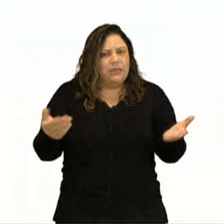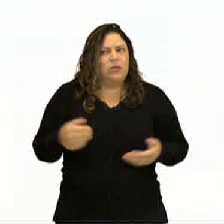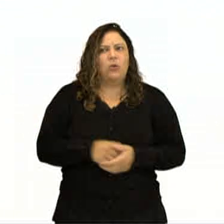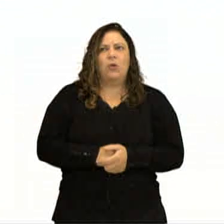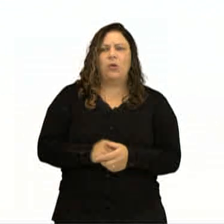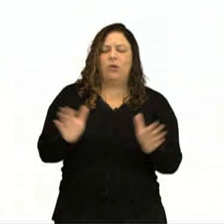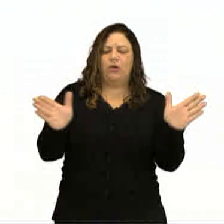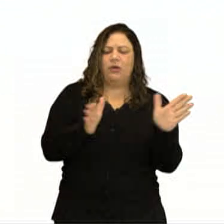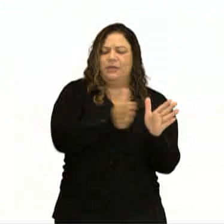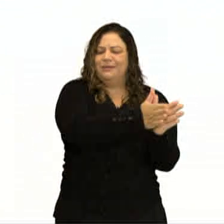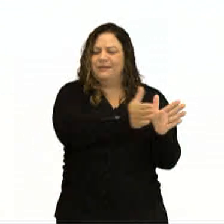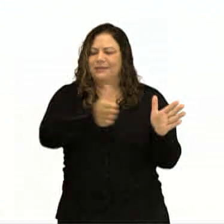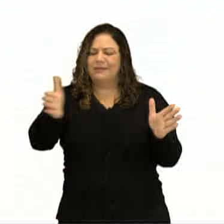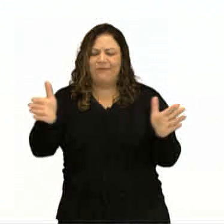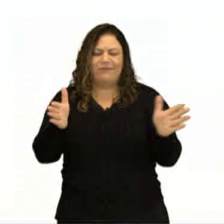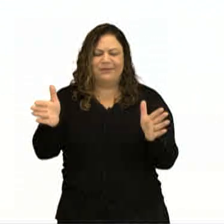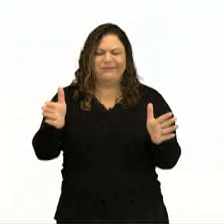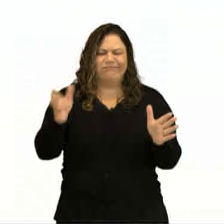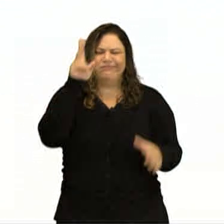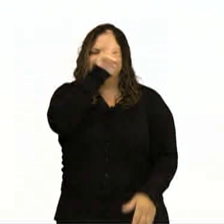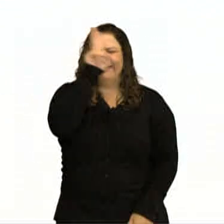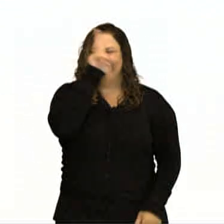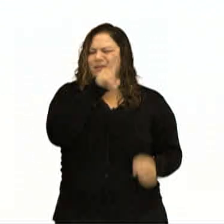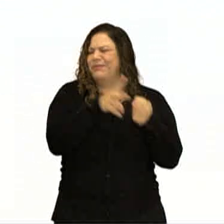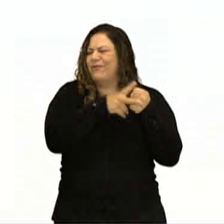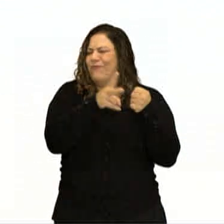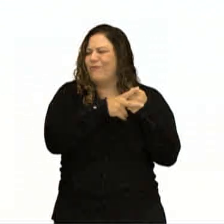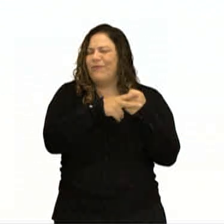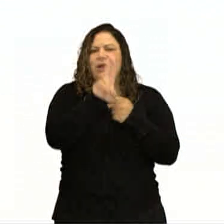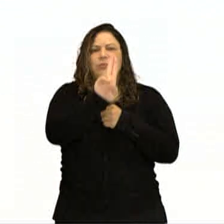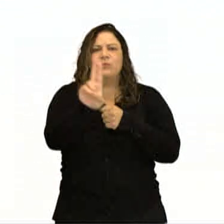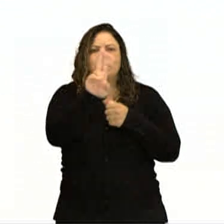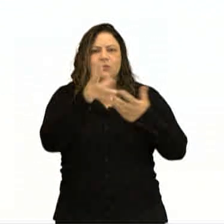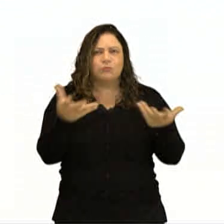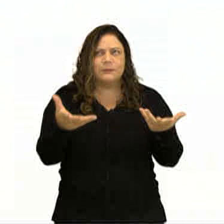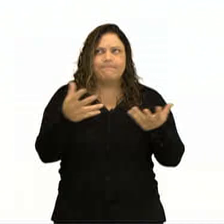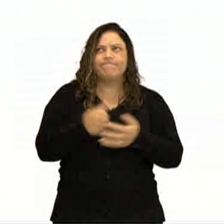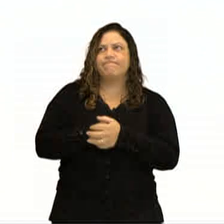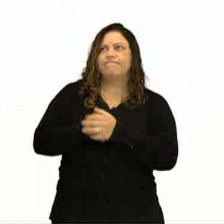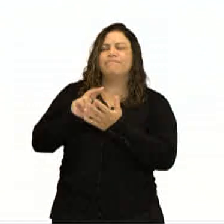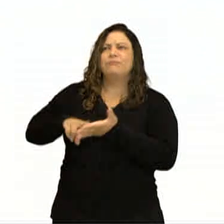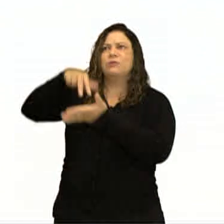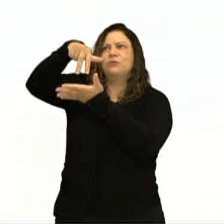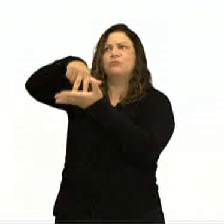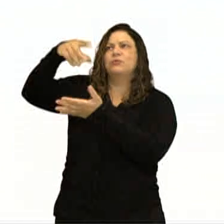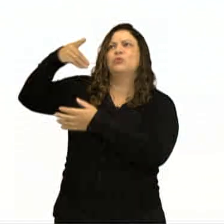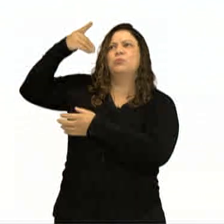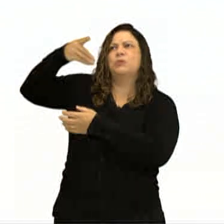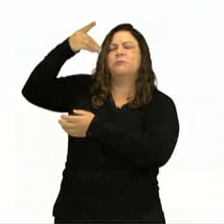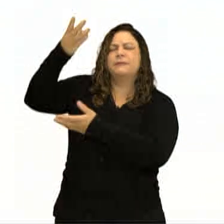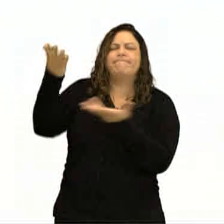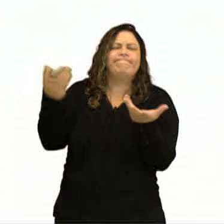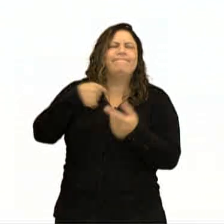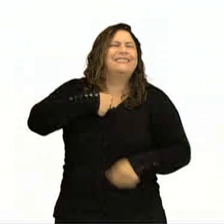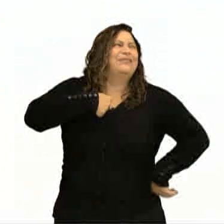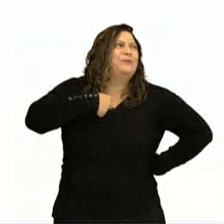safara-se porque nem se lembrava do verbo que pretendia usar. Não sou daqueles